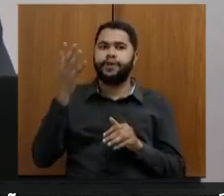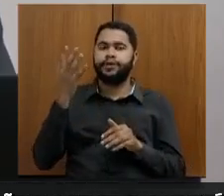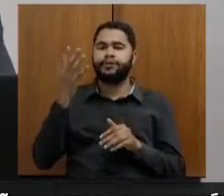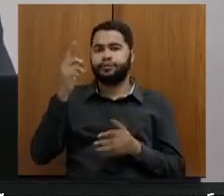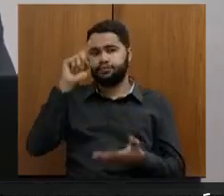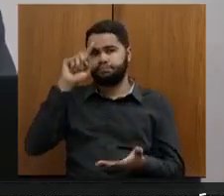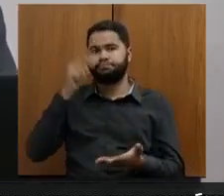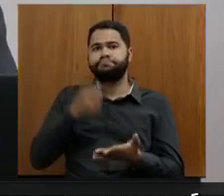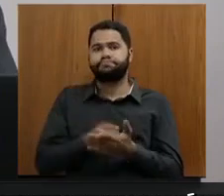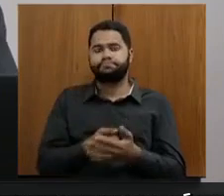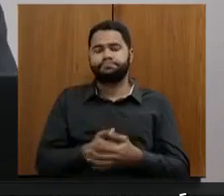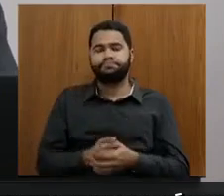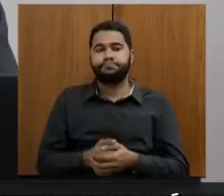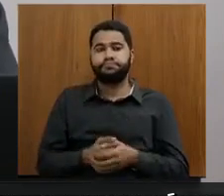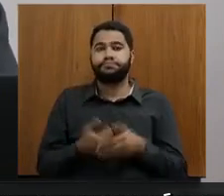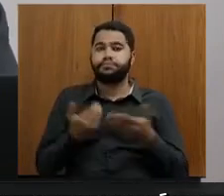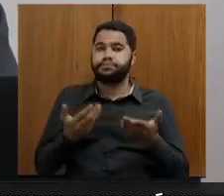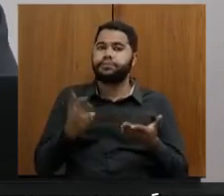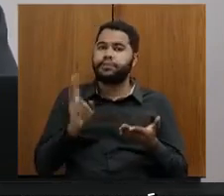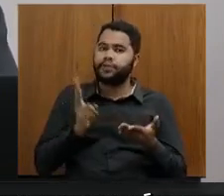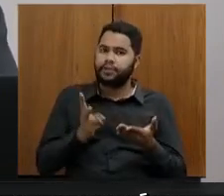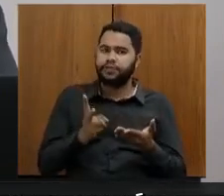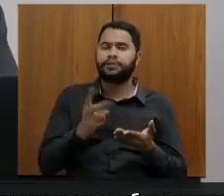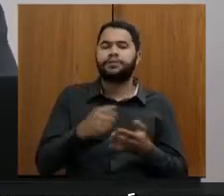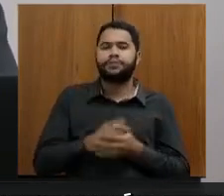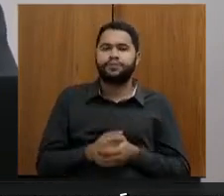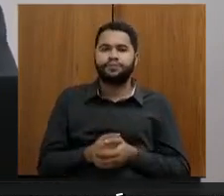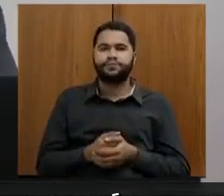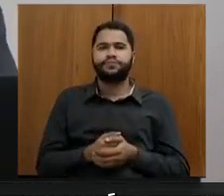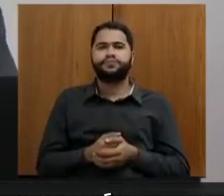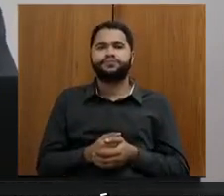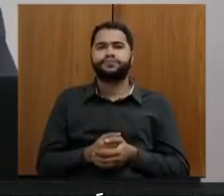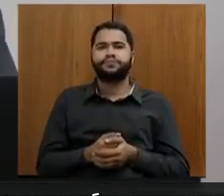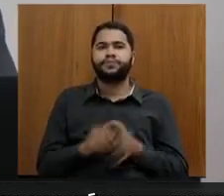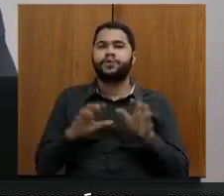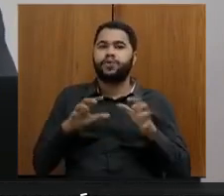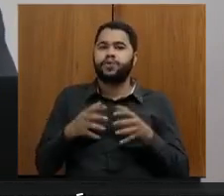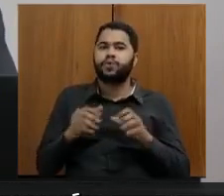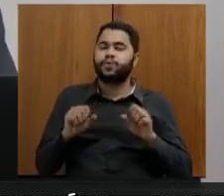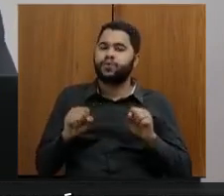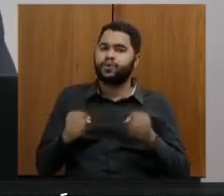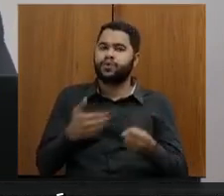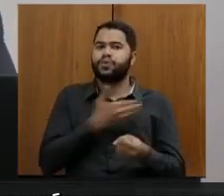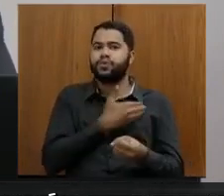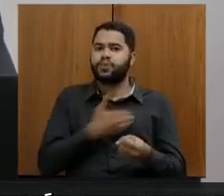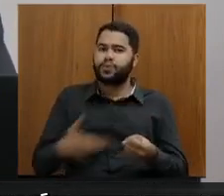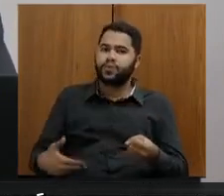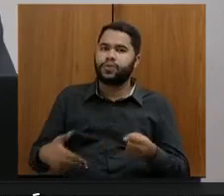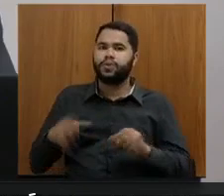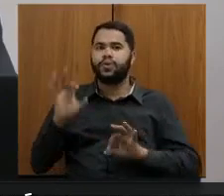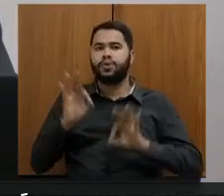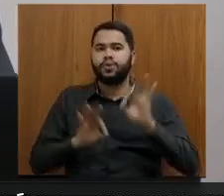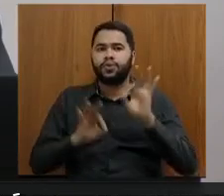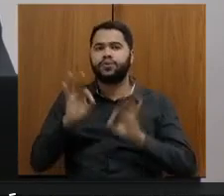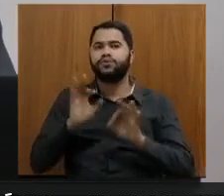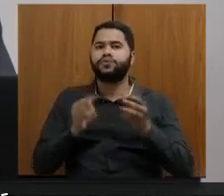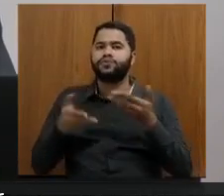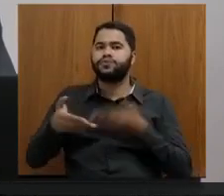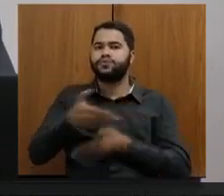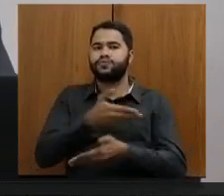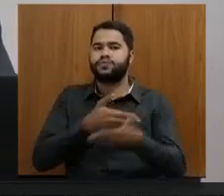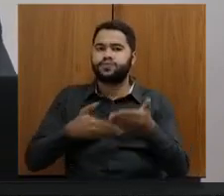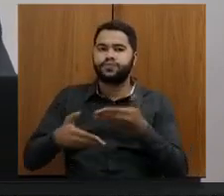decisivamente e assim sempre será Comandante a comissão de segurança pública tem que ser essa fazer sem interlocução